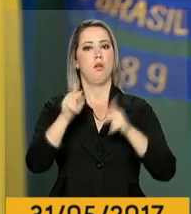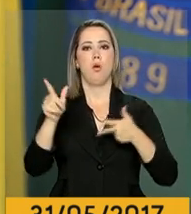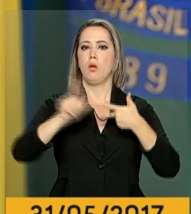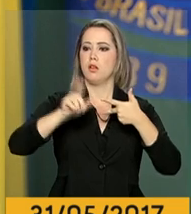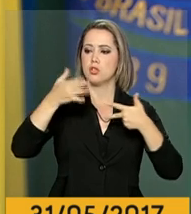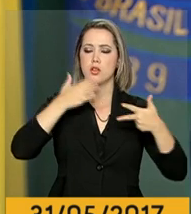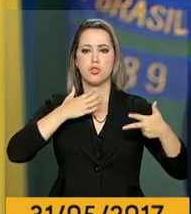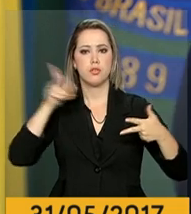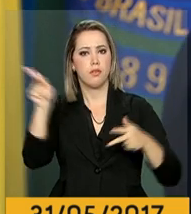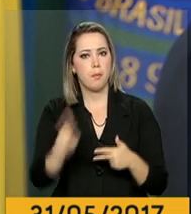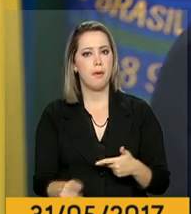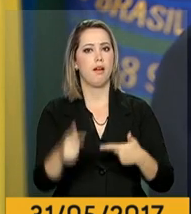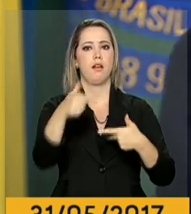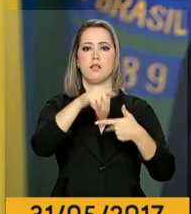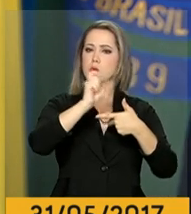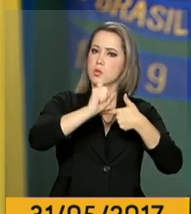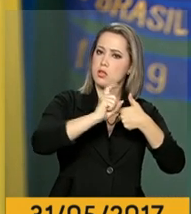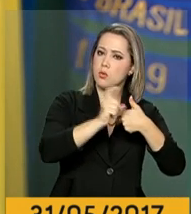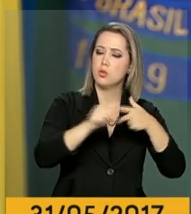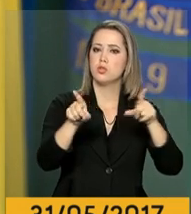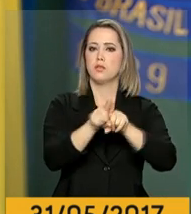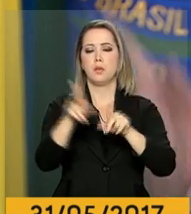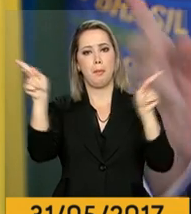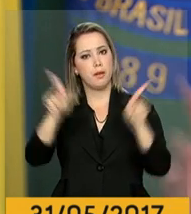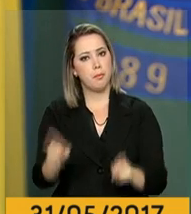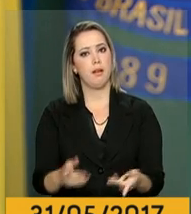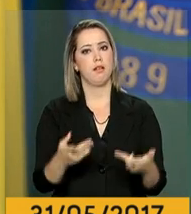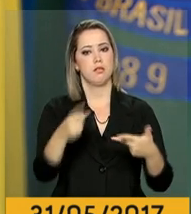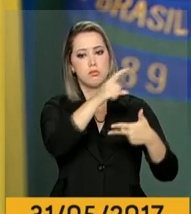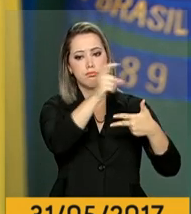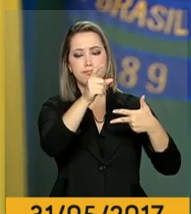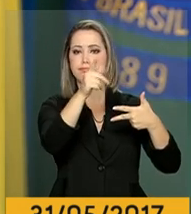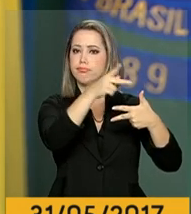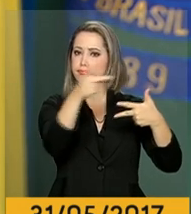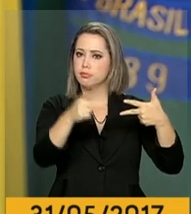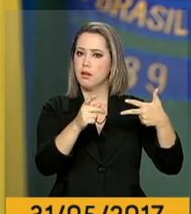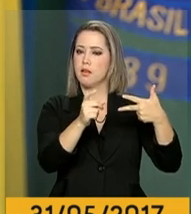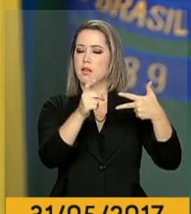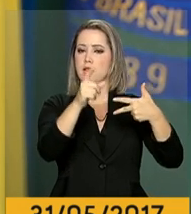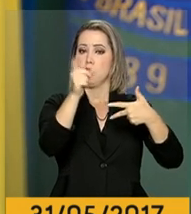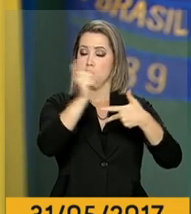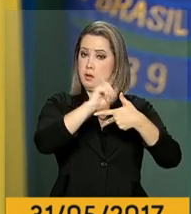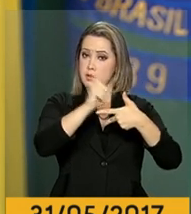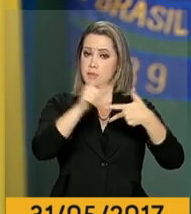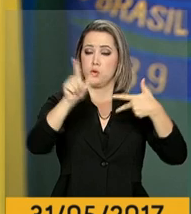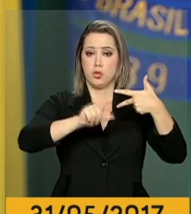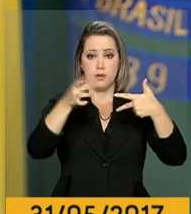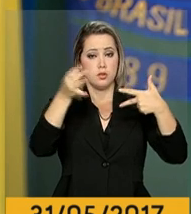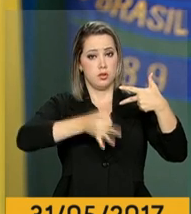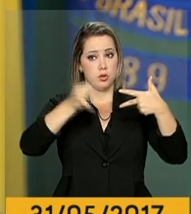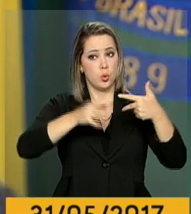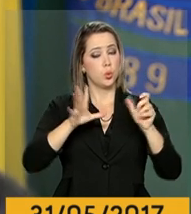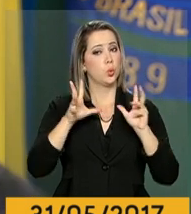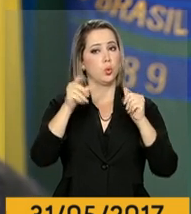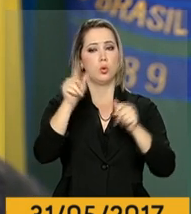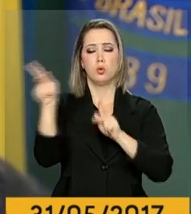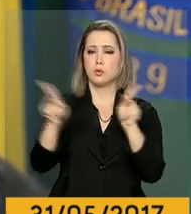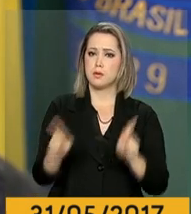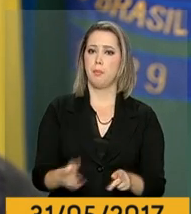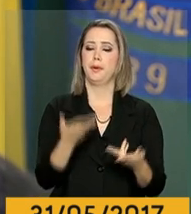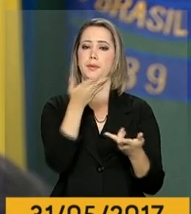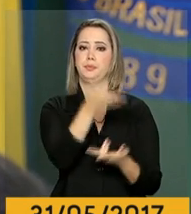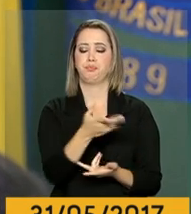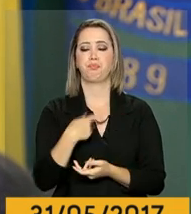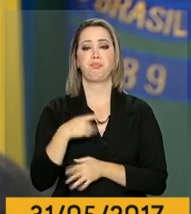deixar o Executivo, convenhamos, trabalhar em paz. Quantas e quantas vezes eu vejo em pronunciamentos meus, eu acho,